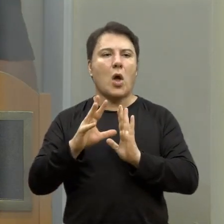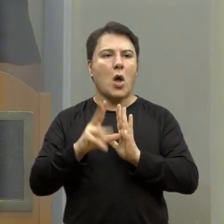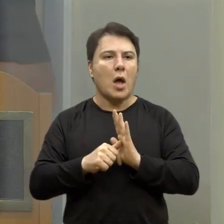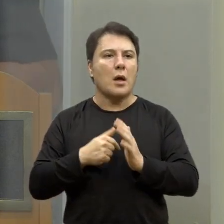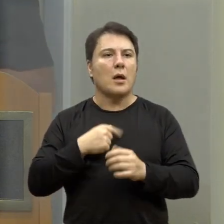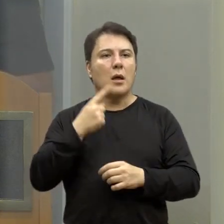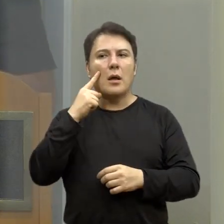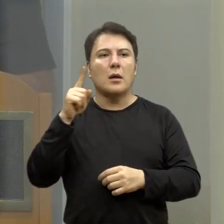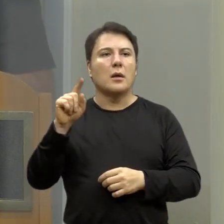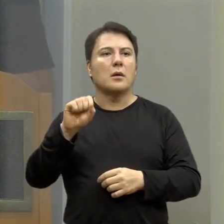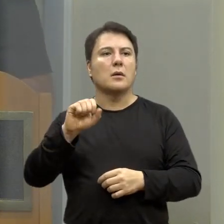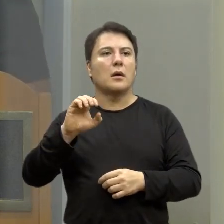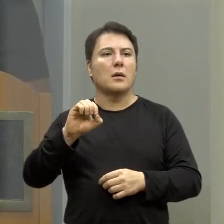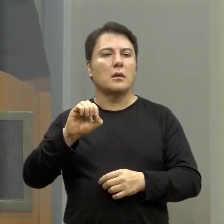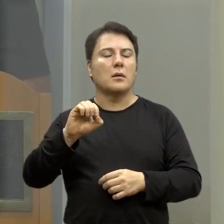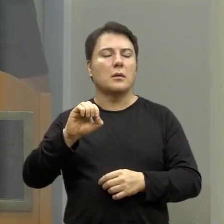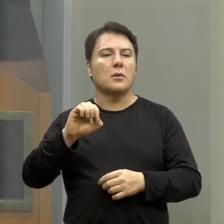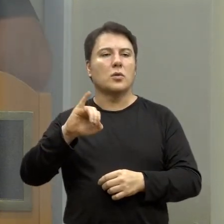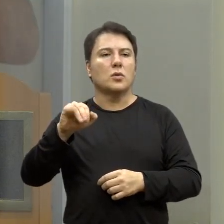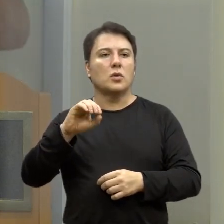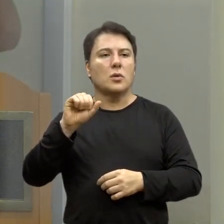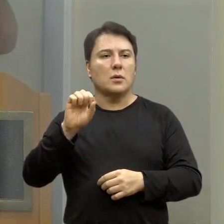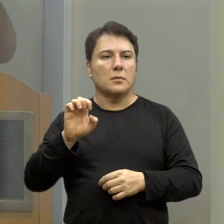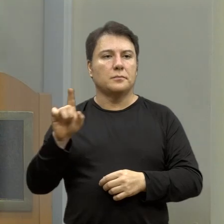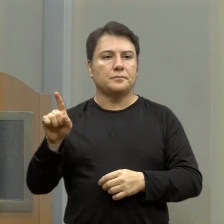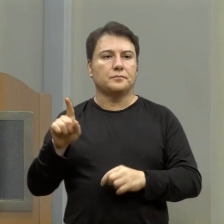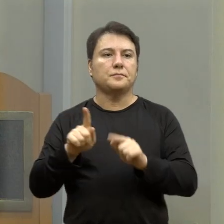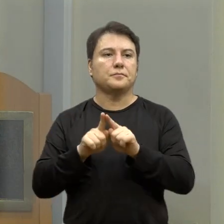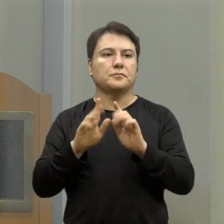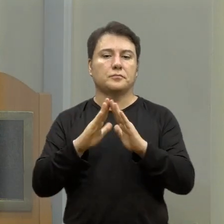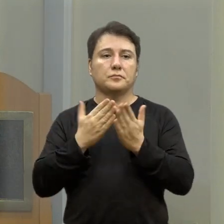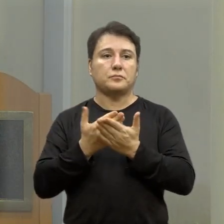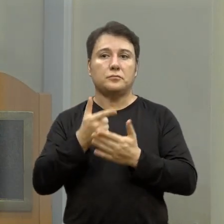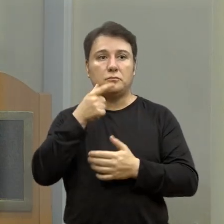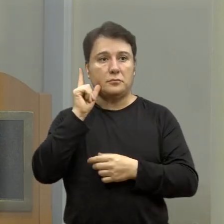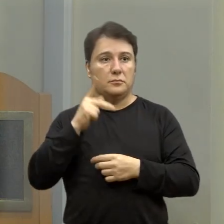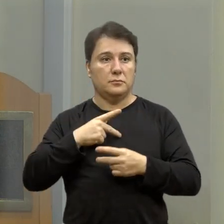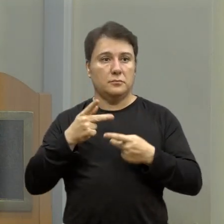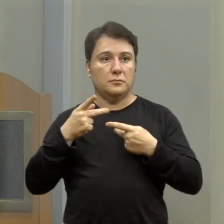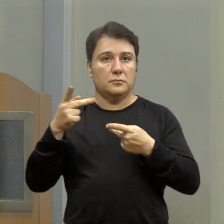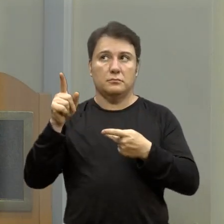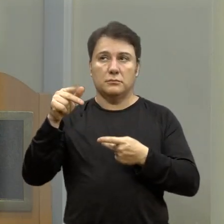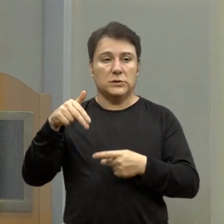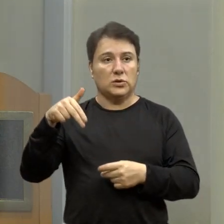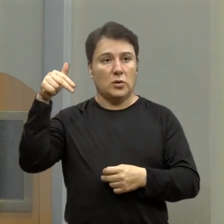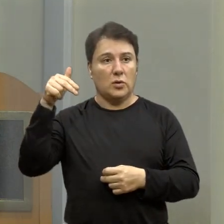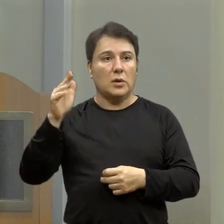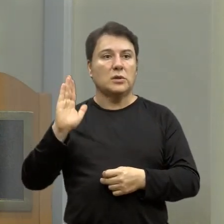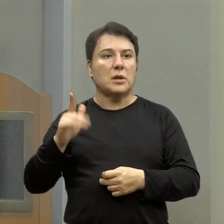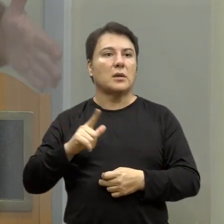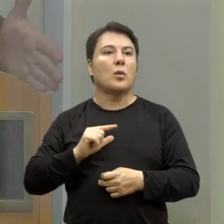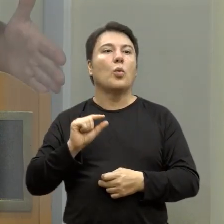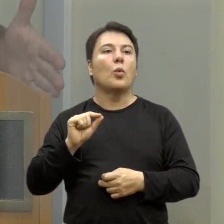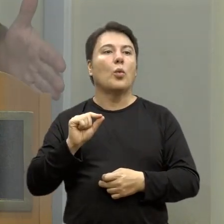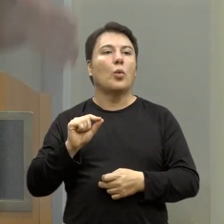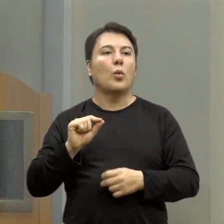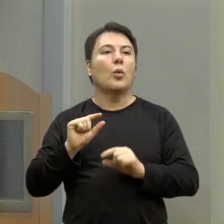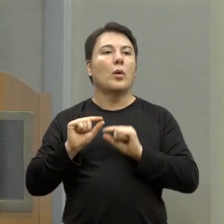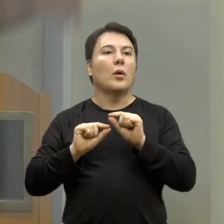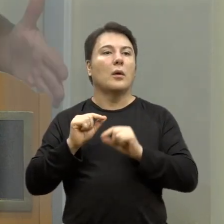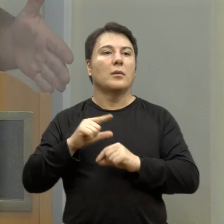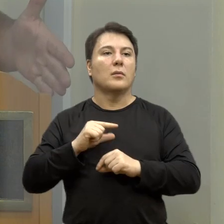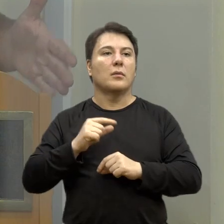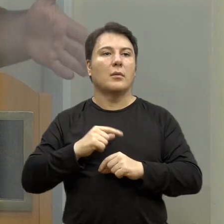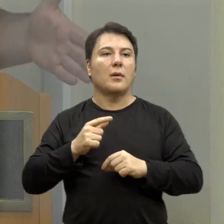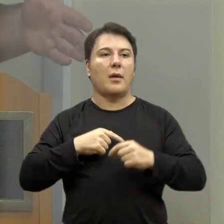lembrar que acontecia no São José, pouco tempo atrás. Nesse caso da escola que a gente visitou ontem, na Zona Norte, já tinham rasgado já o